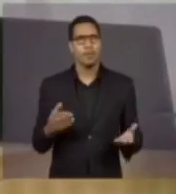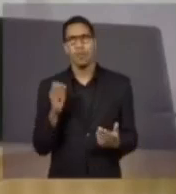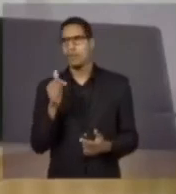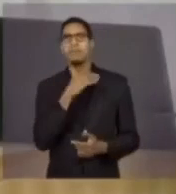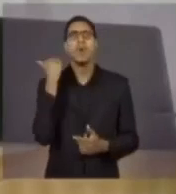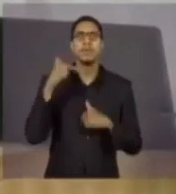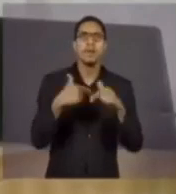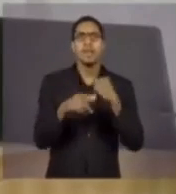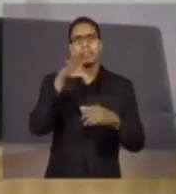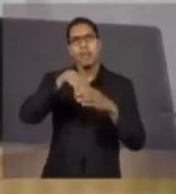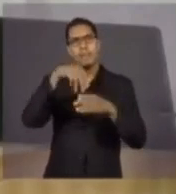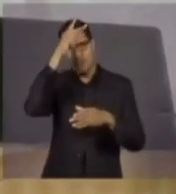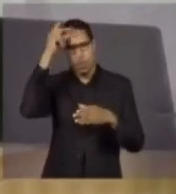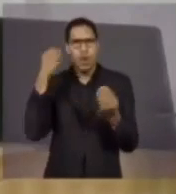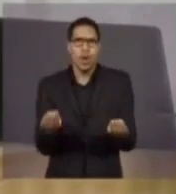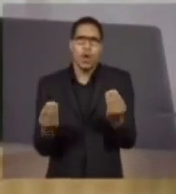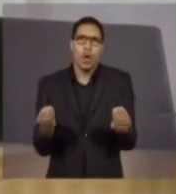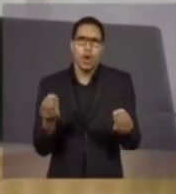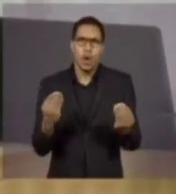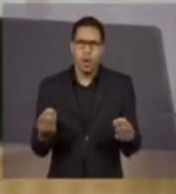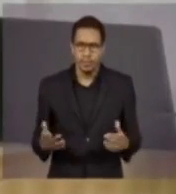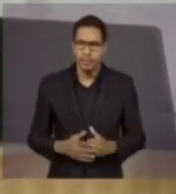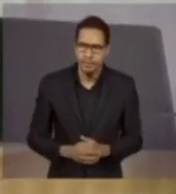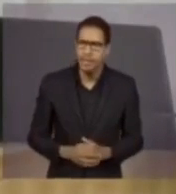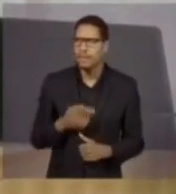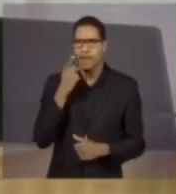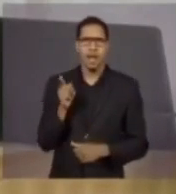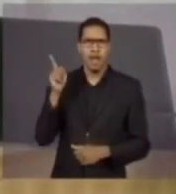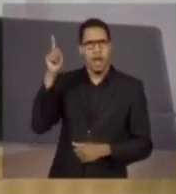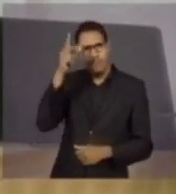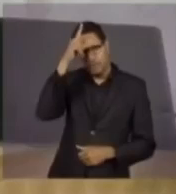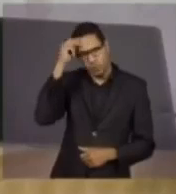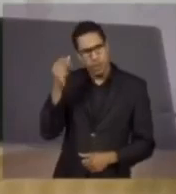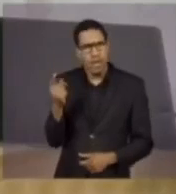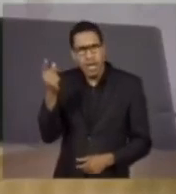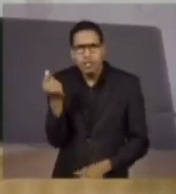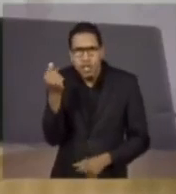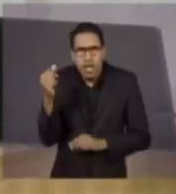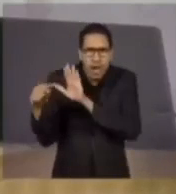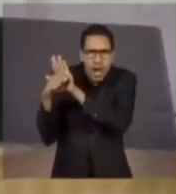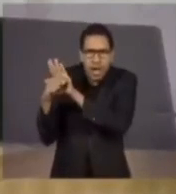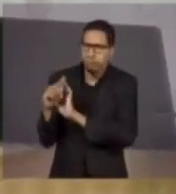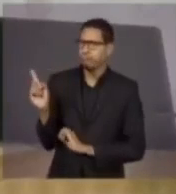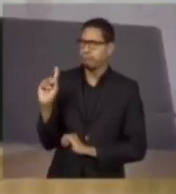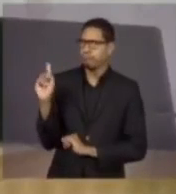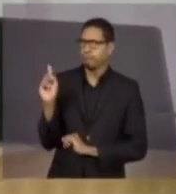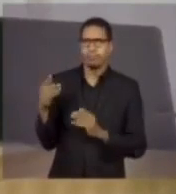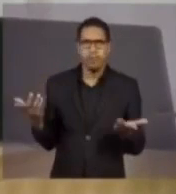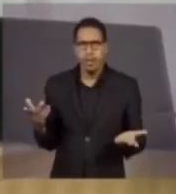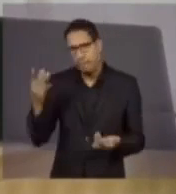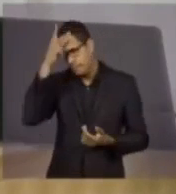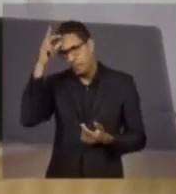trabalhando aqui na prefeitura de São Paulo e é falsa A falsa informação de que a prefeitura de São Paulo é